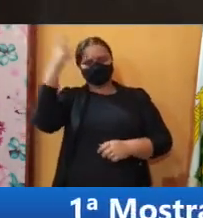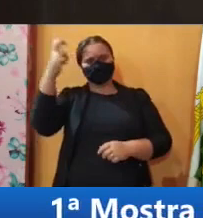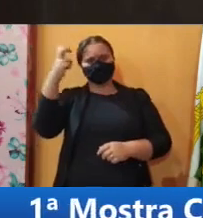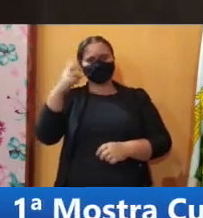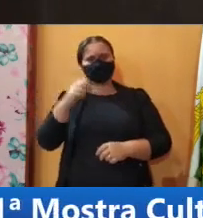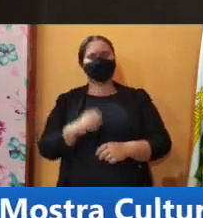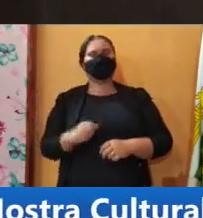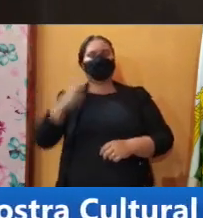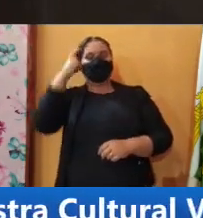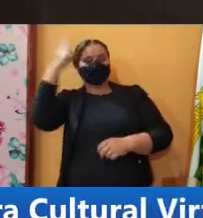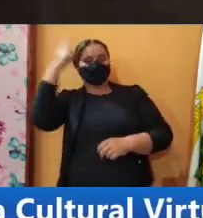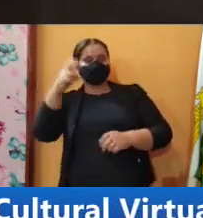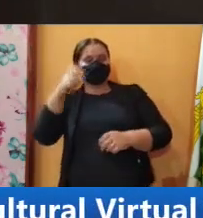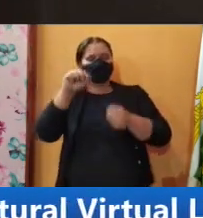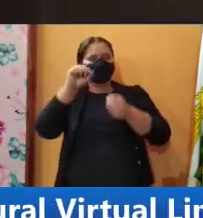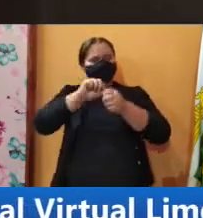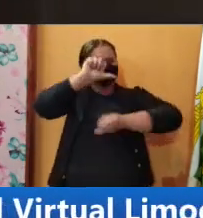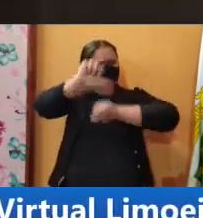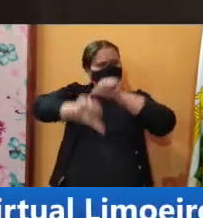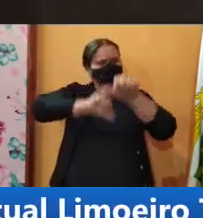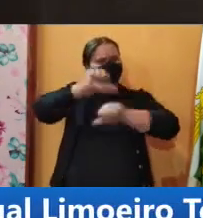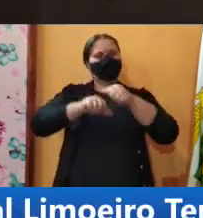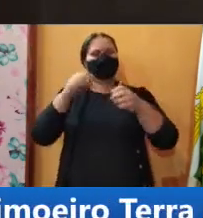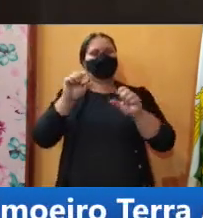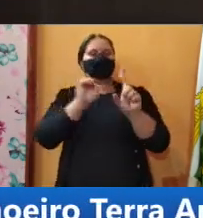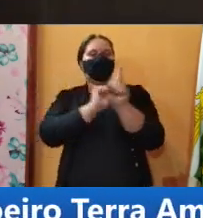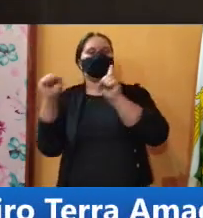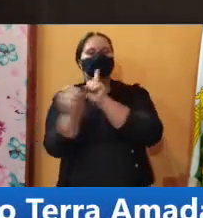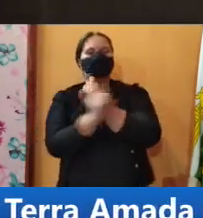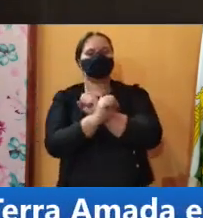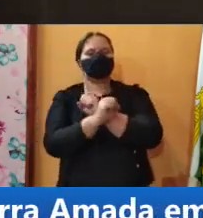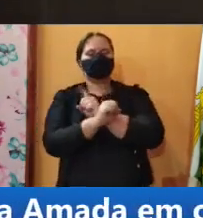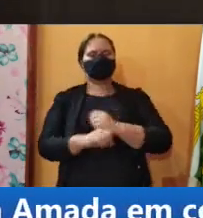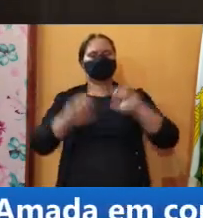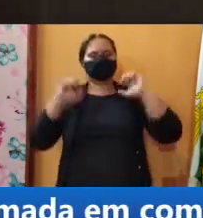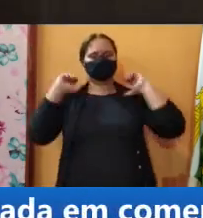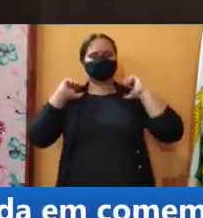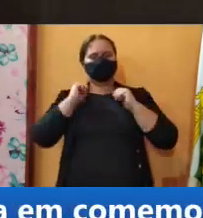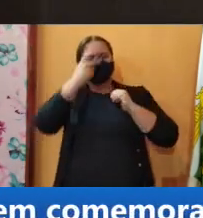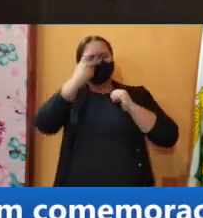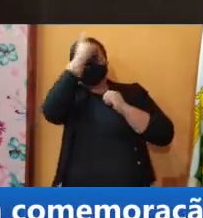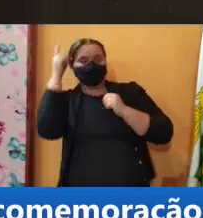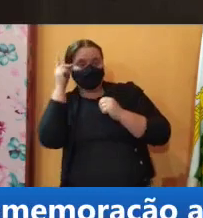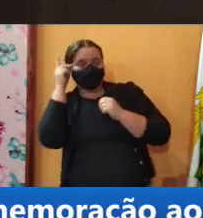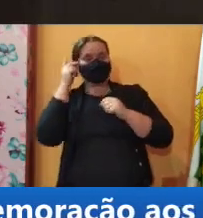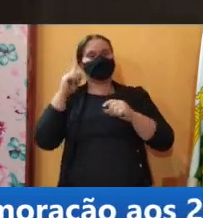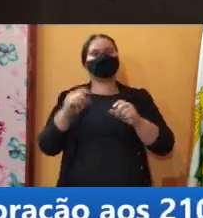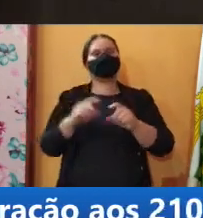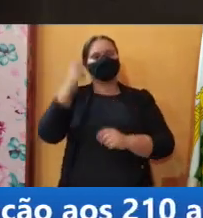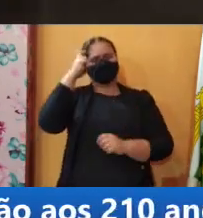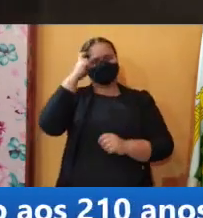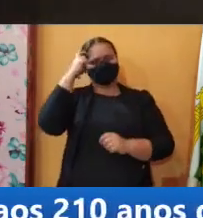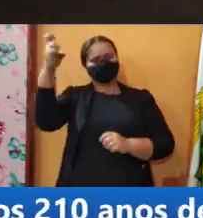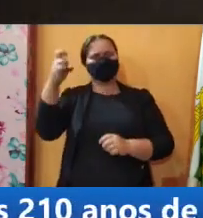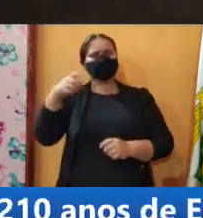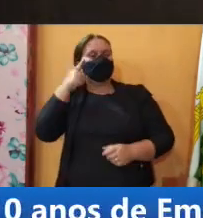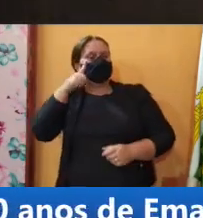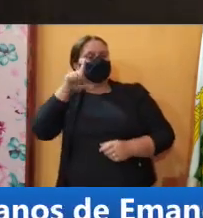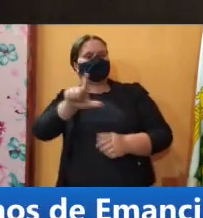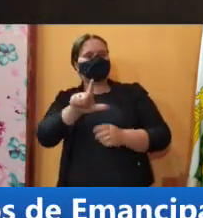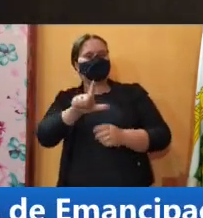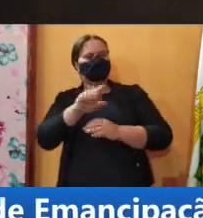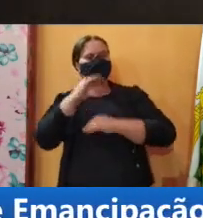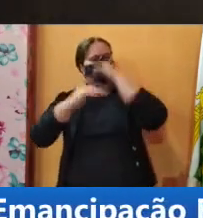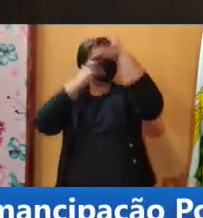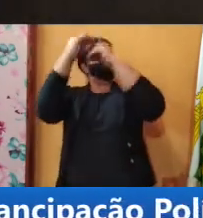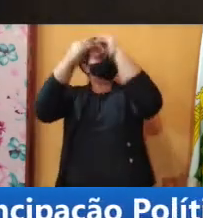de transformar não só a sociedade, mas o ser humano. Eu diria que a cultura consegue ir além do